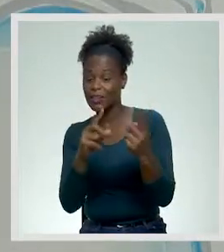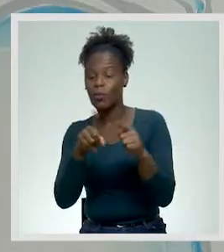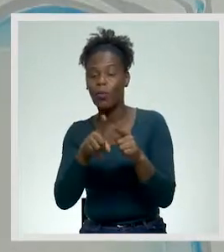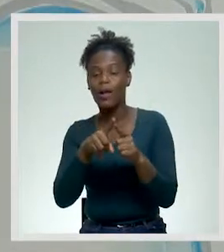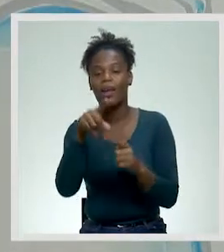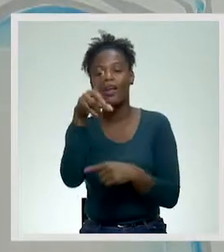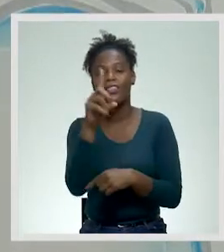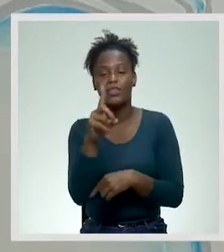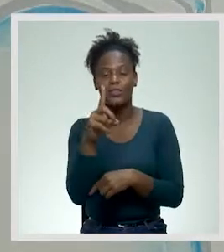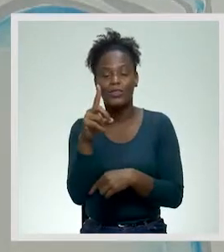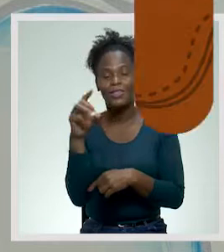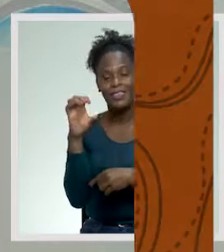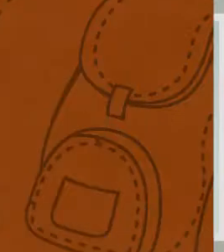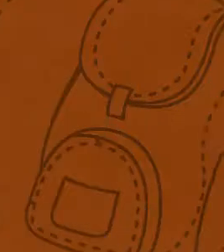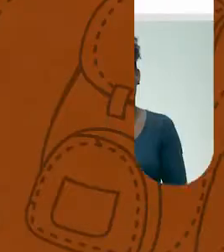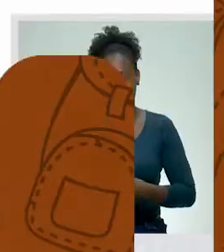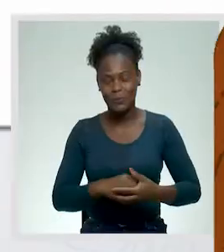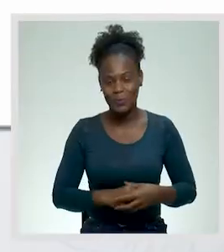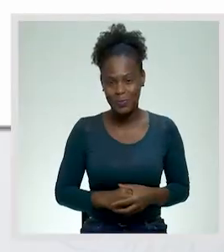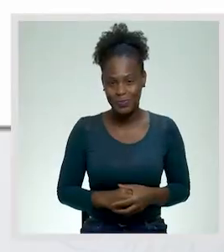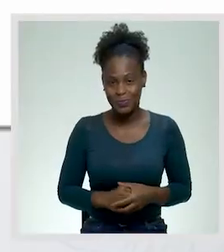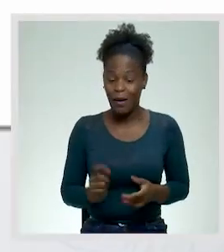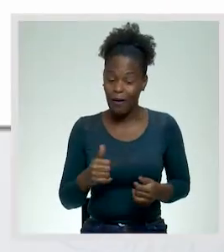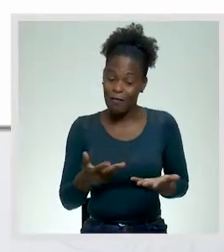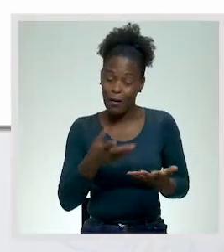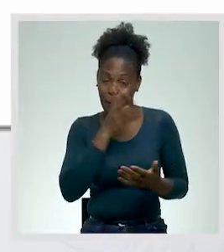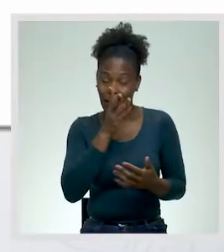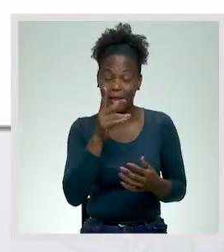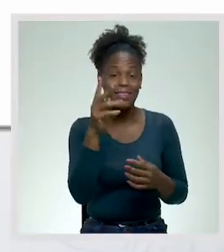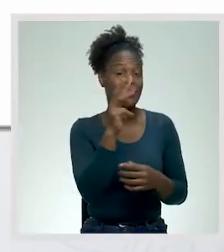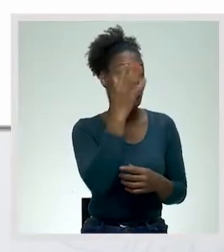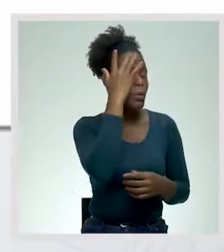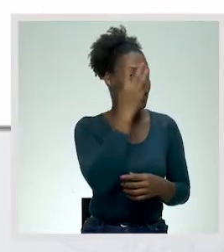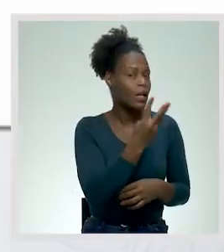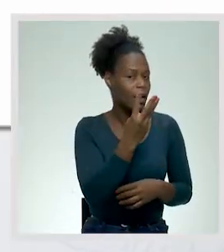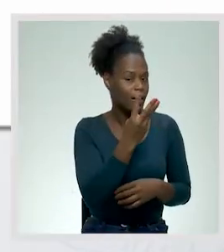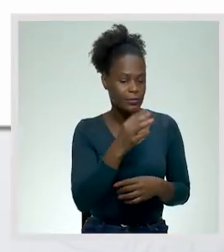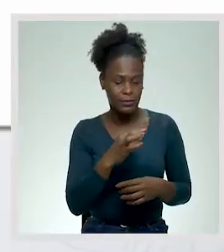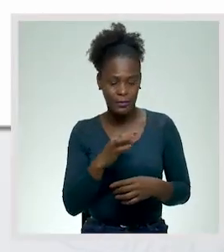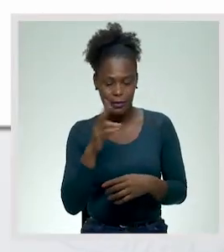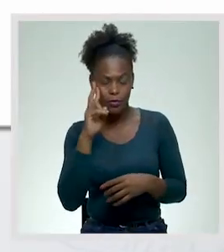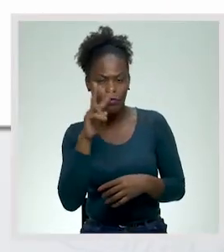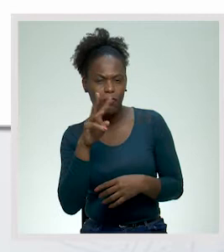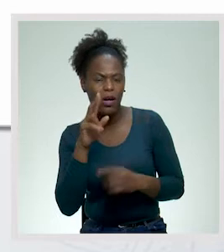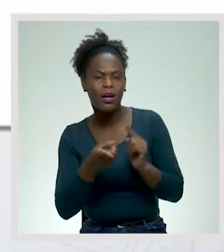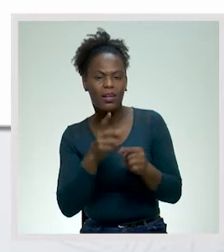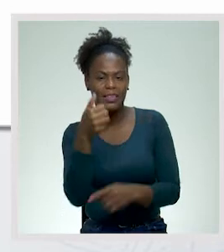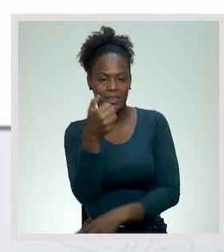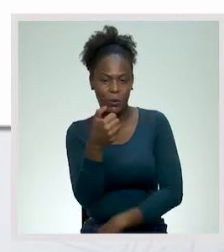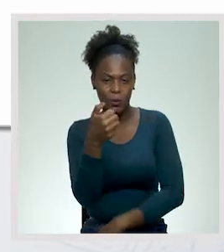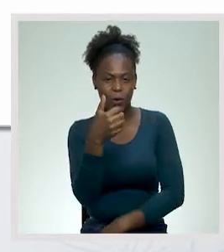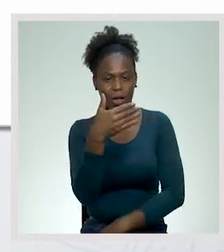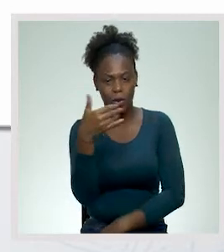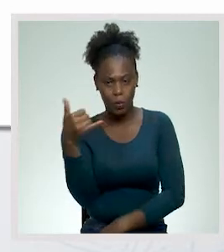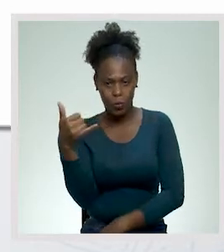6 centímetros. Vamos ver a aplicação 3. Verifica que 5,